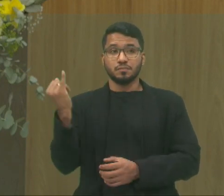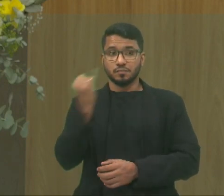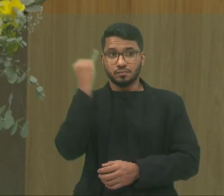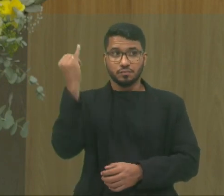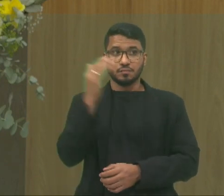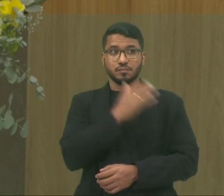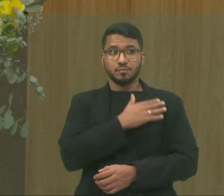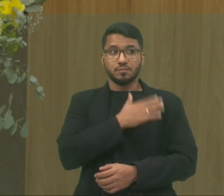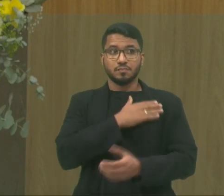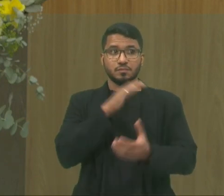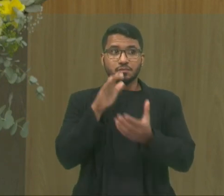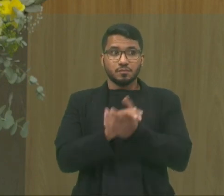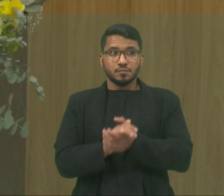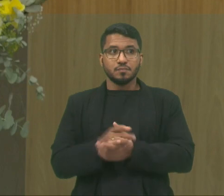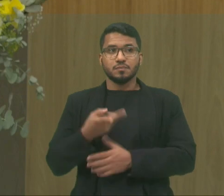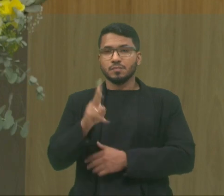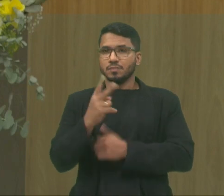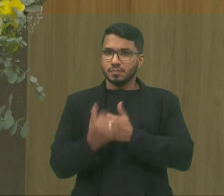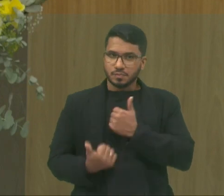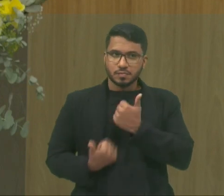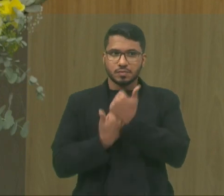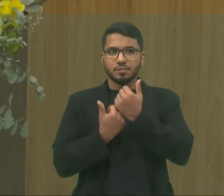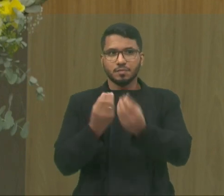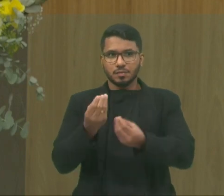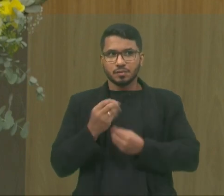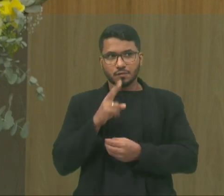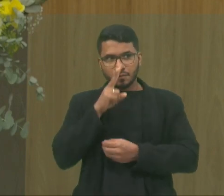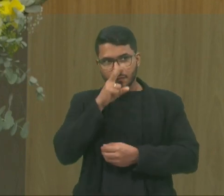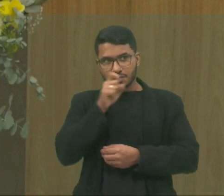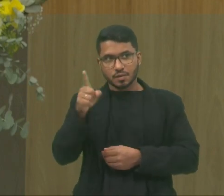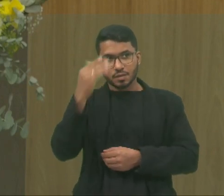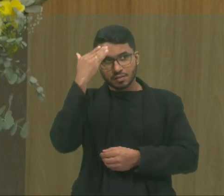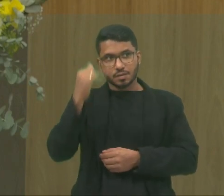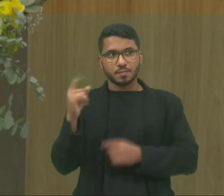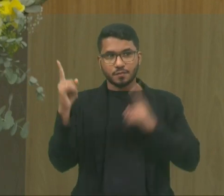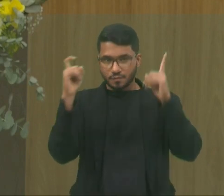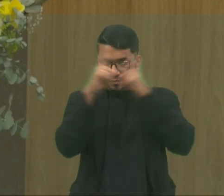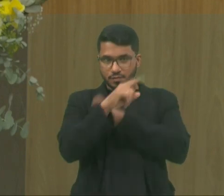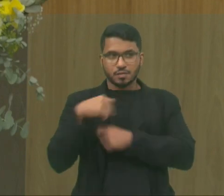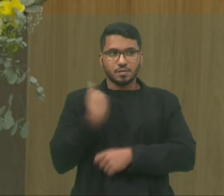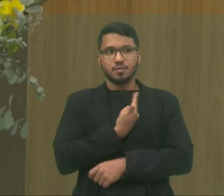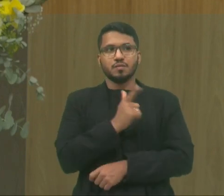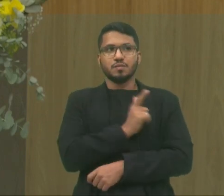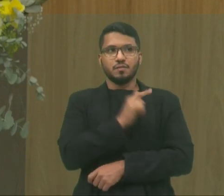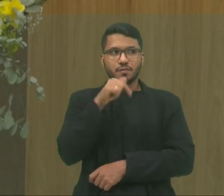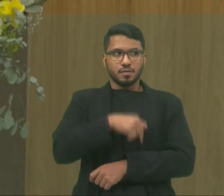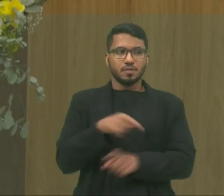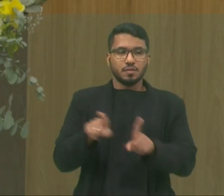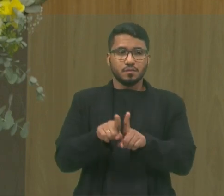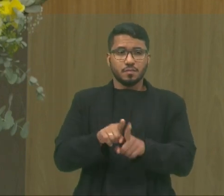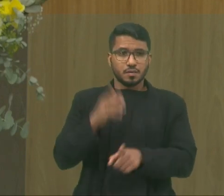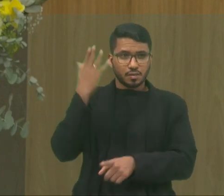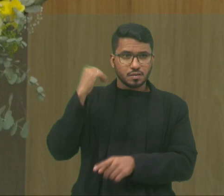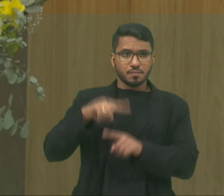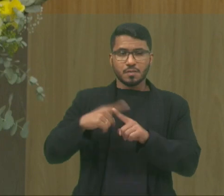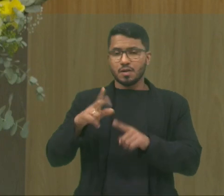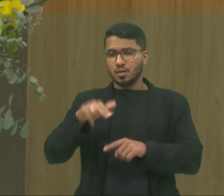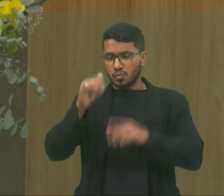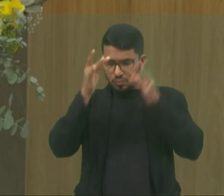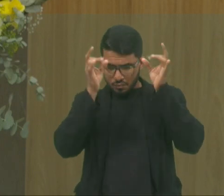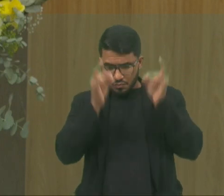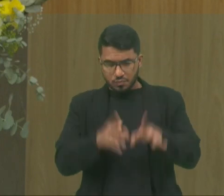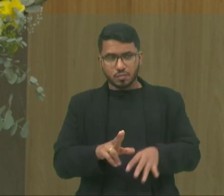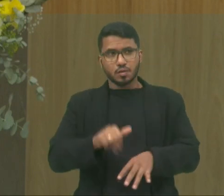a minha esposa, que vem me dando muita força também, ela sabe a dificuldade que nós tivemos aqui também, mas nunca abandonamos